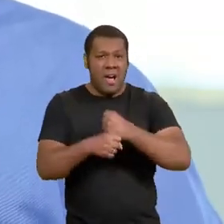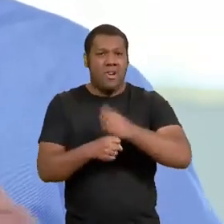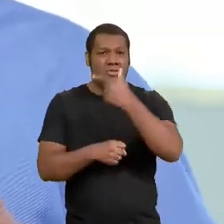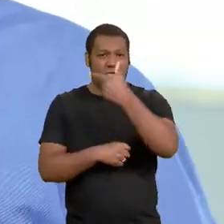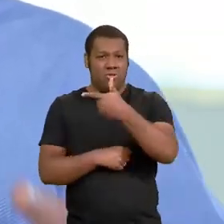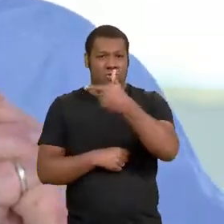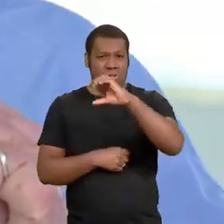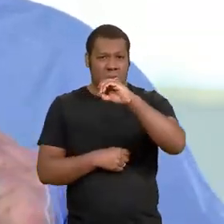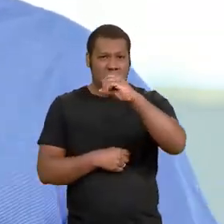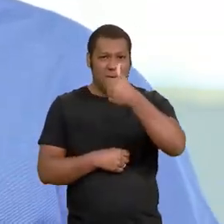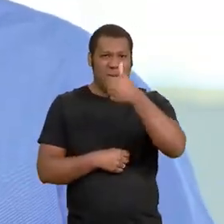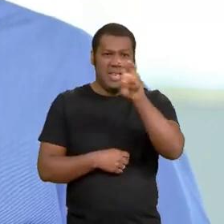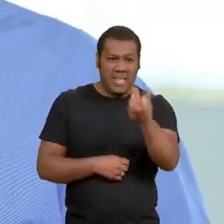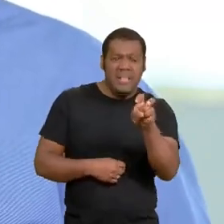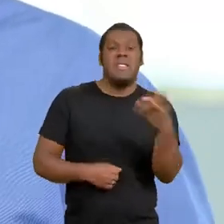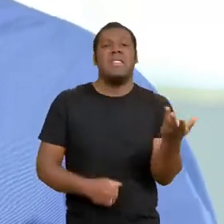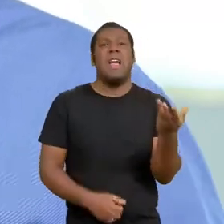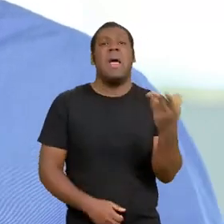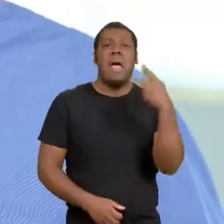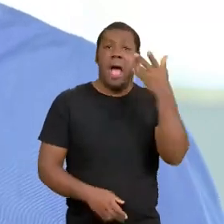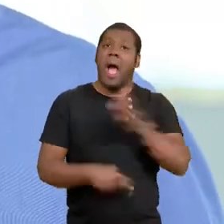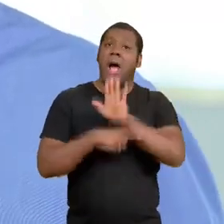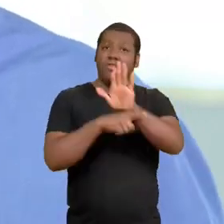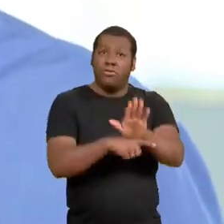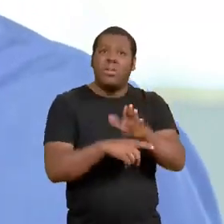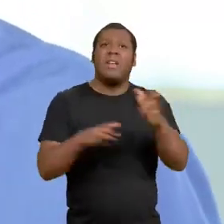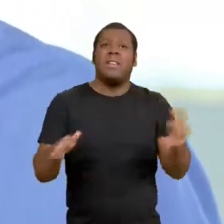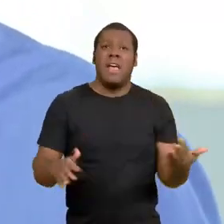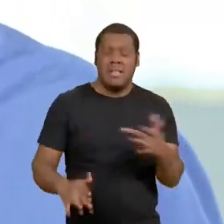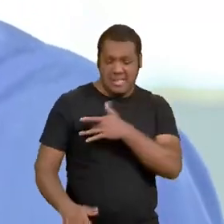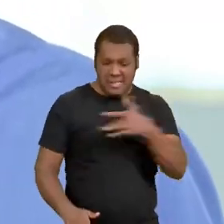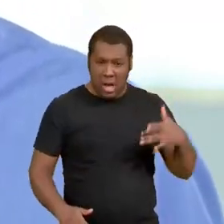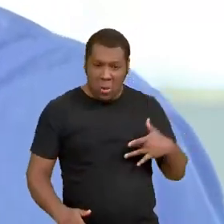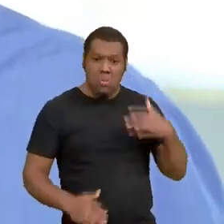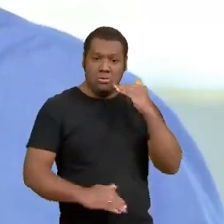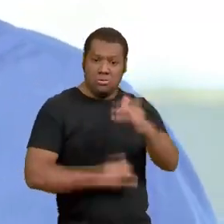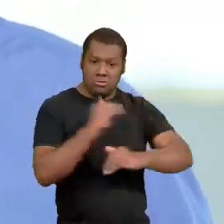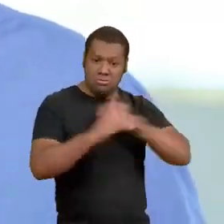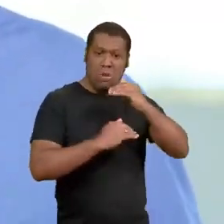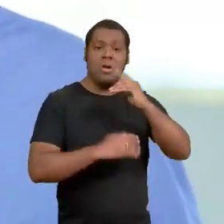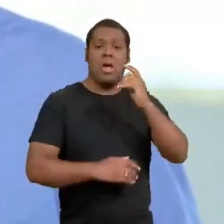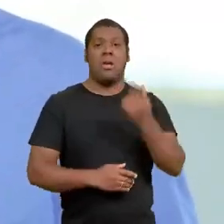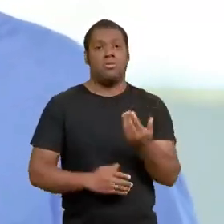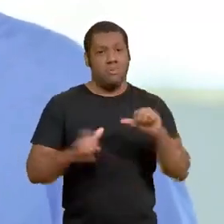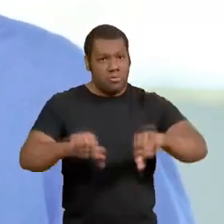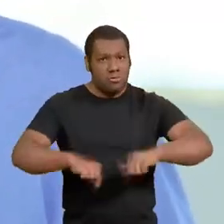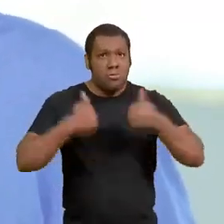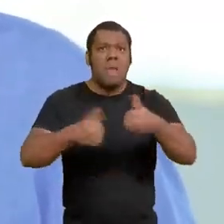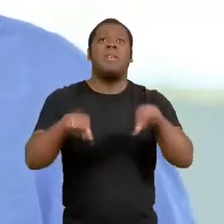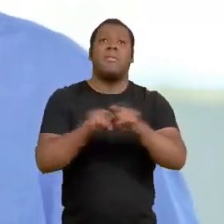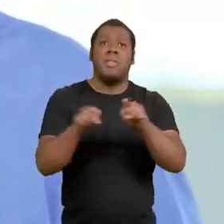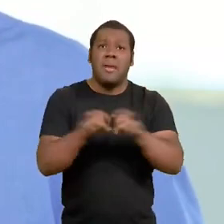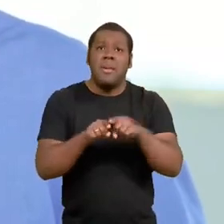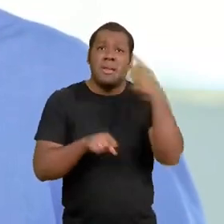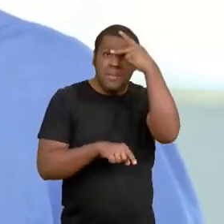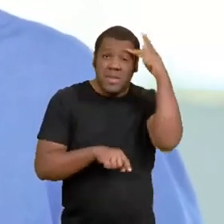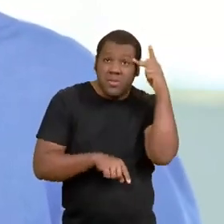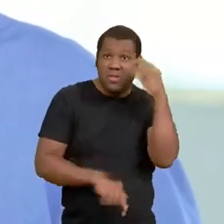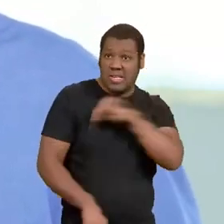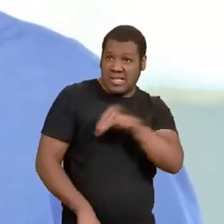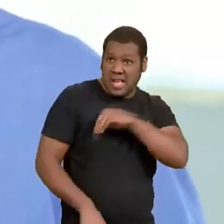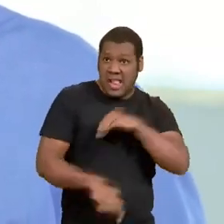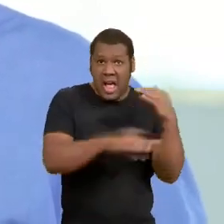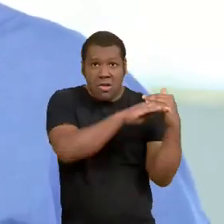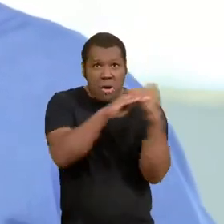mais salário, melhorou a saúde. A gente pode fazer e a gente vai fazer. Nós temos 3 anos pela frente, 3 anos e meio,